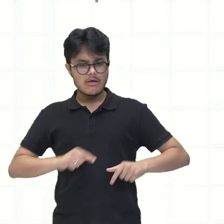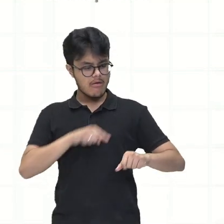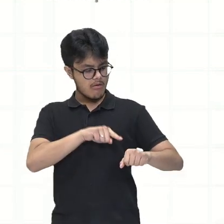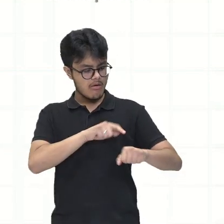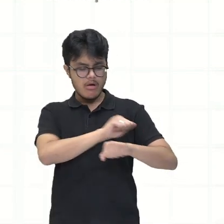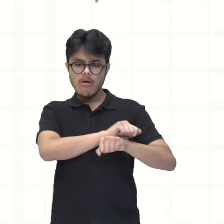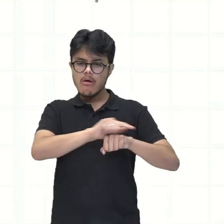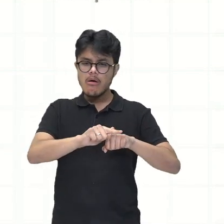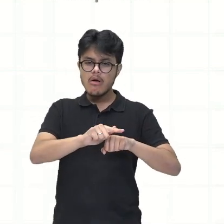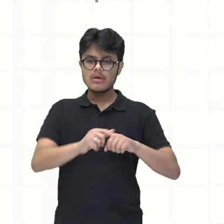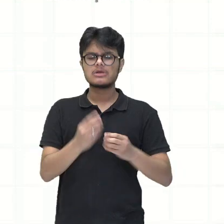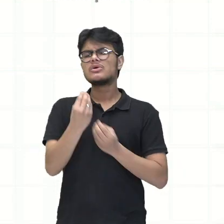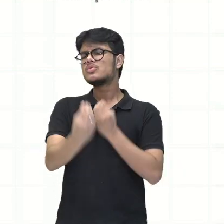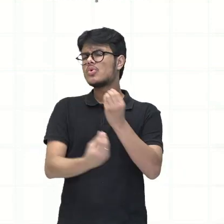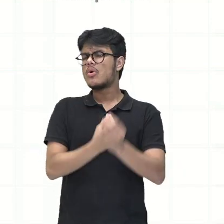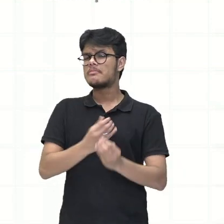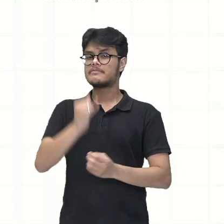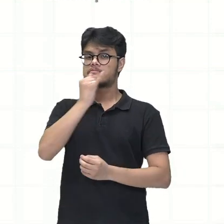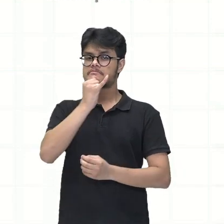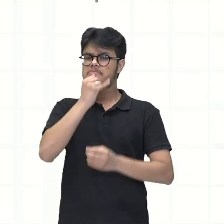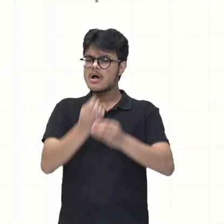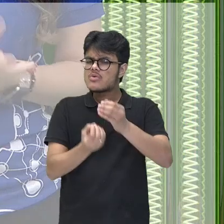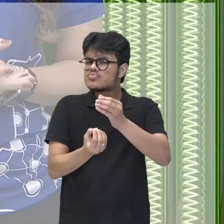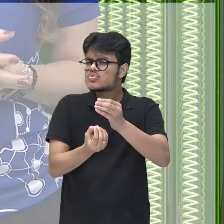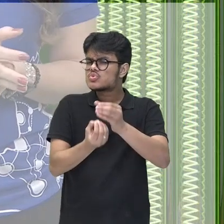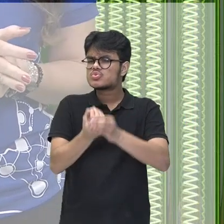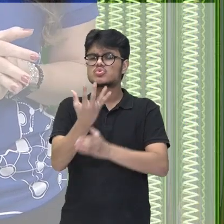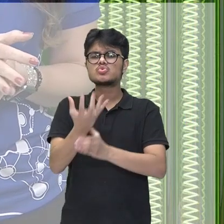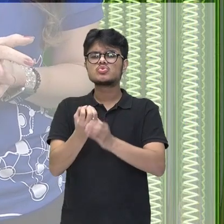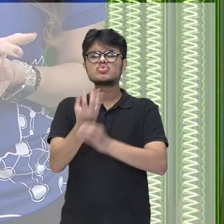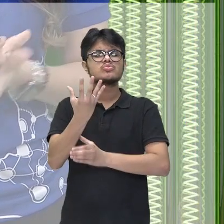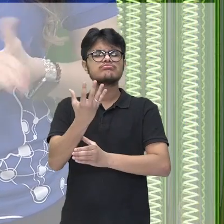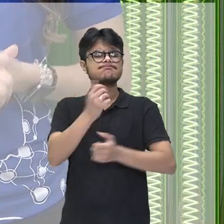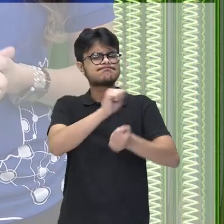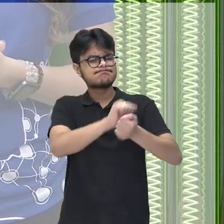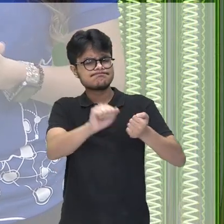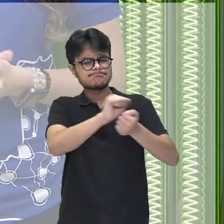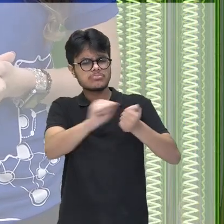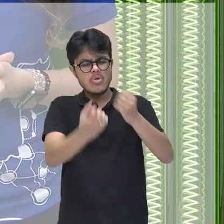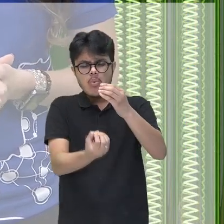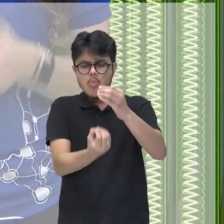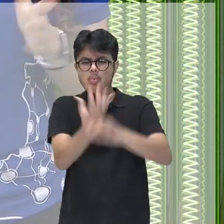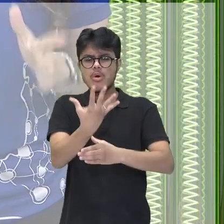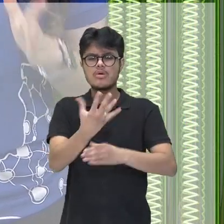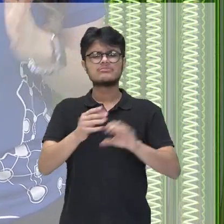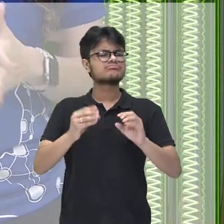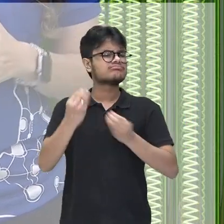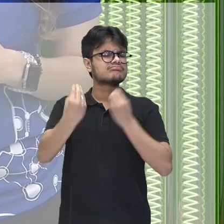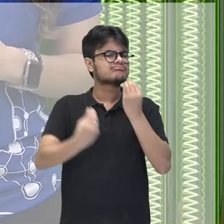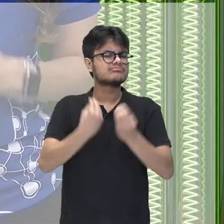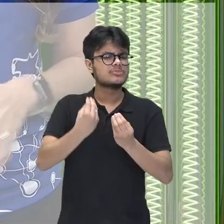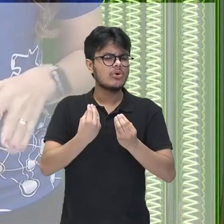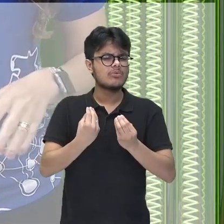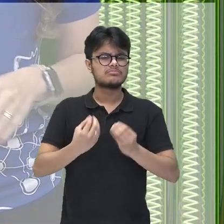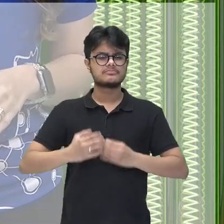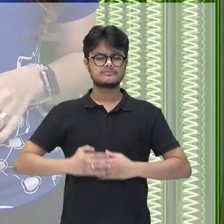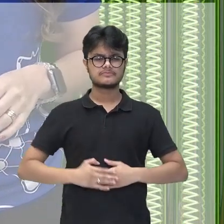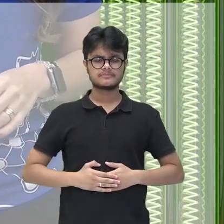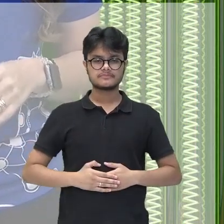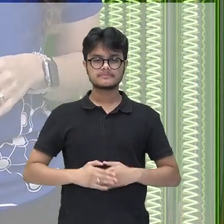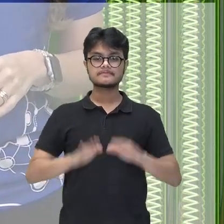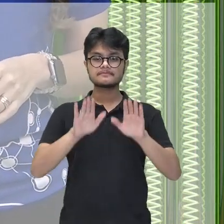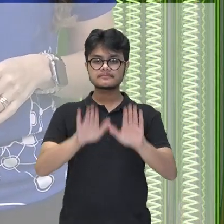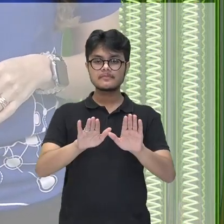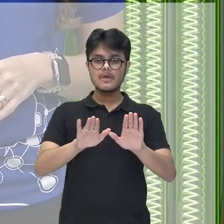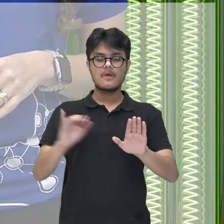que se forma, né? Como é que se dá o processo de formação desse carvão mineral? Gente,